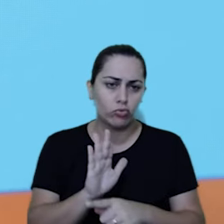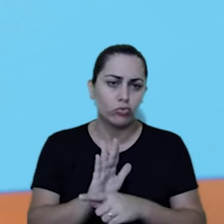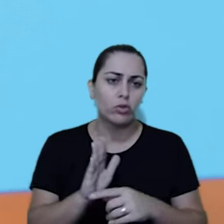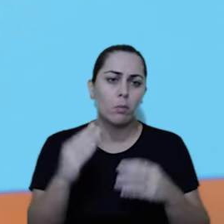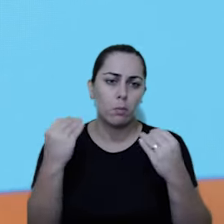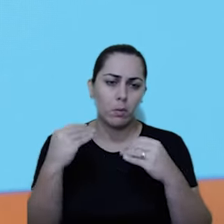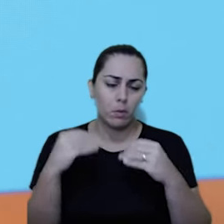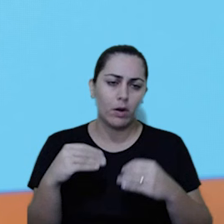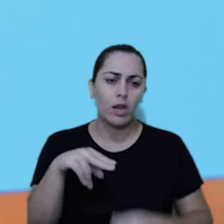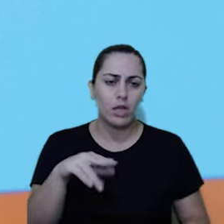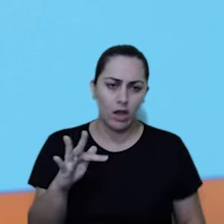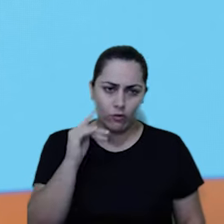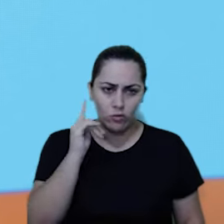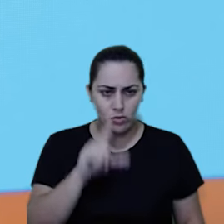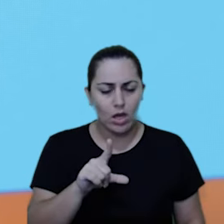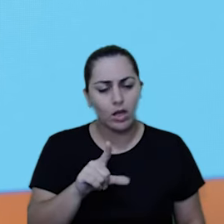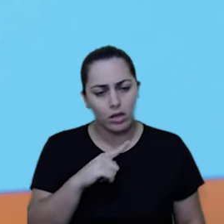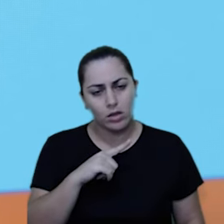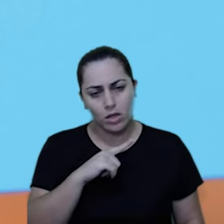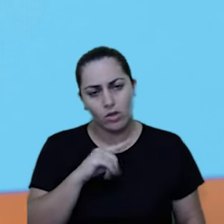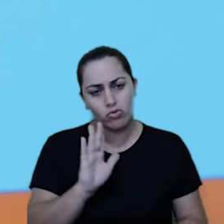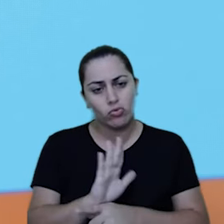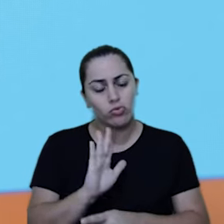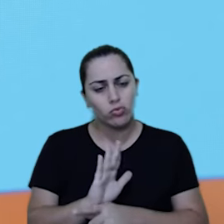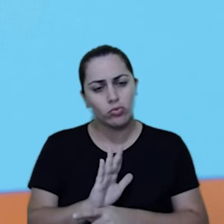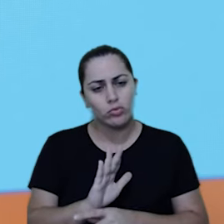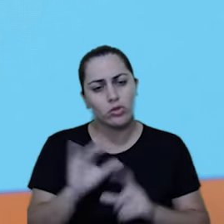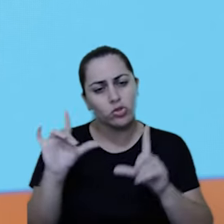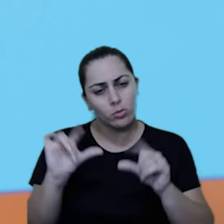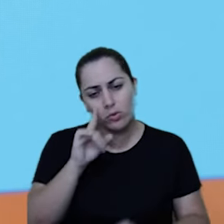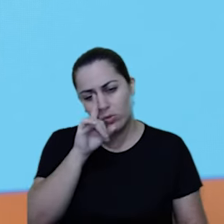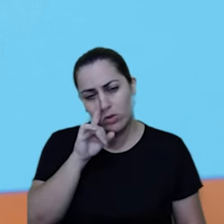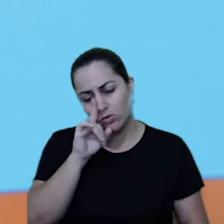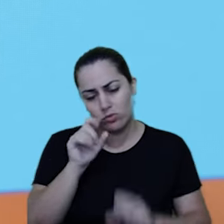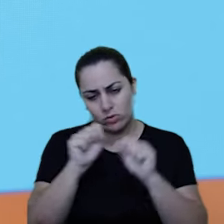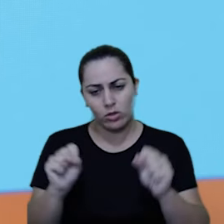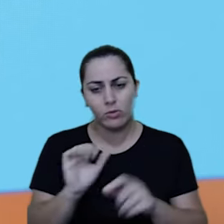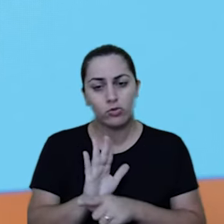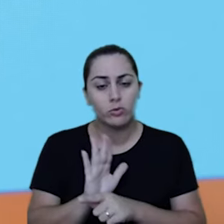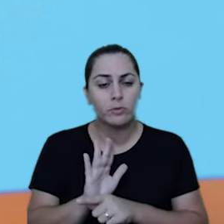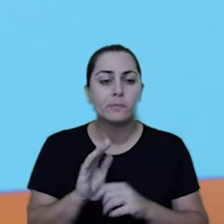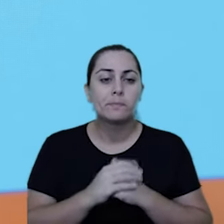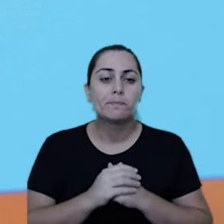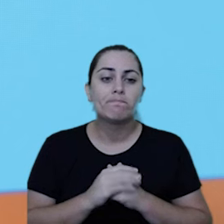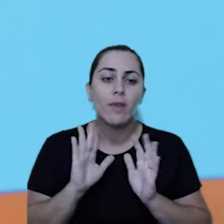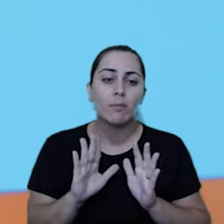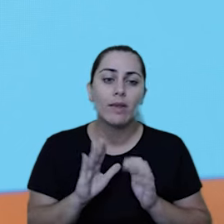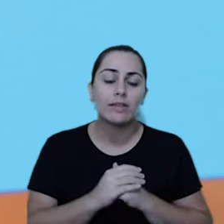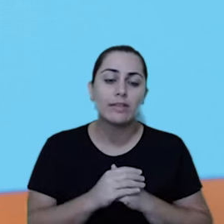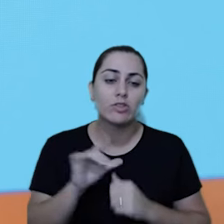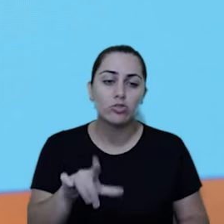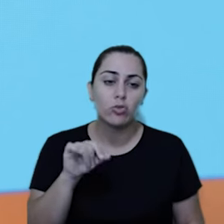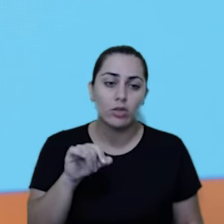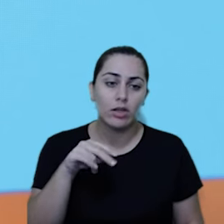para pessoa sair emitindo documento fiscal e tá respaldado de uma certa forma o risco né o sistema dá um apoio ali mas se